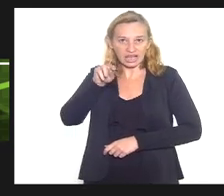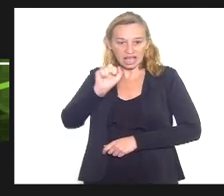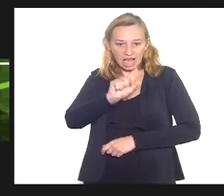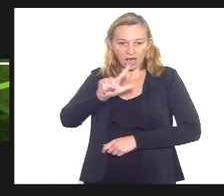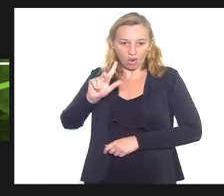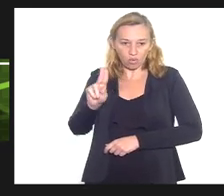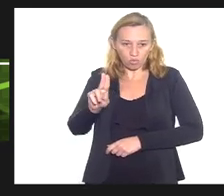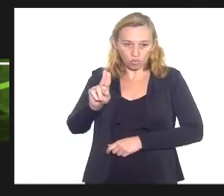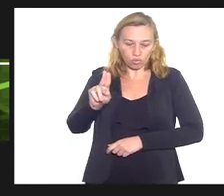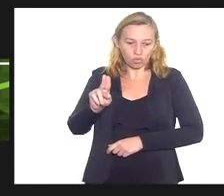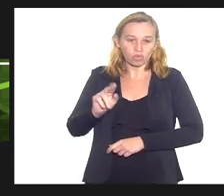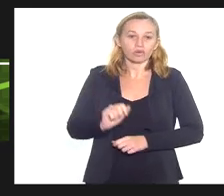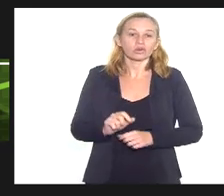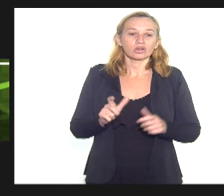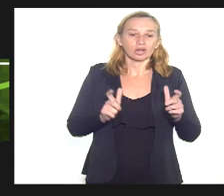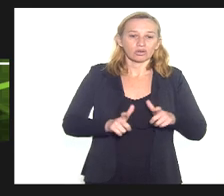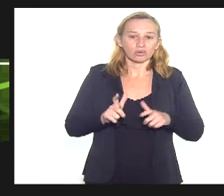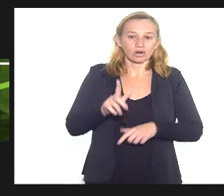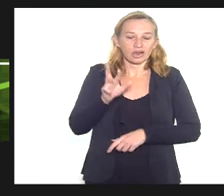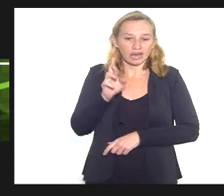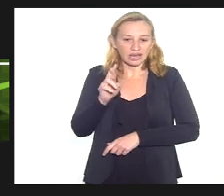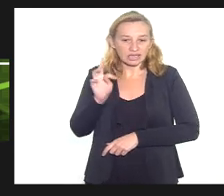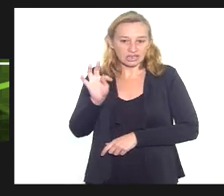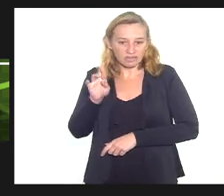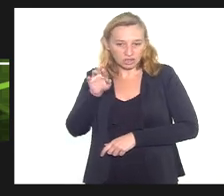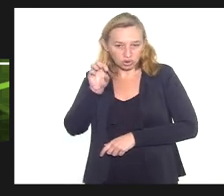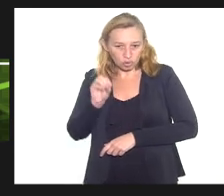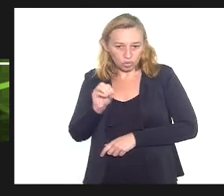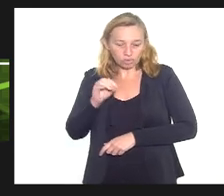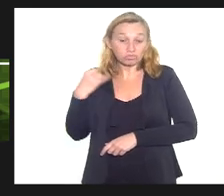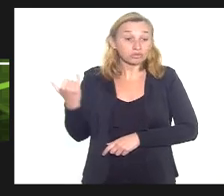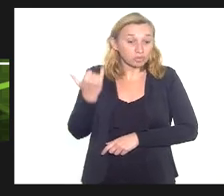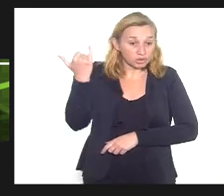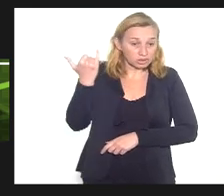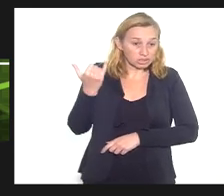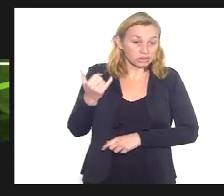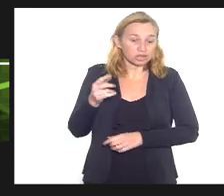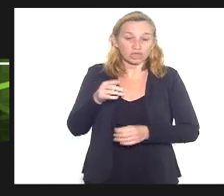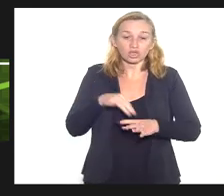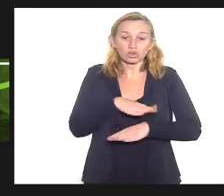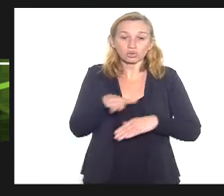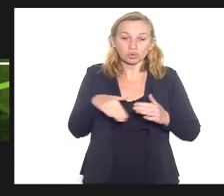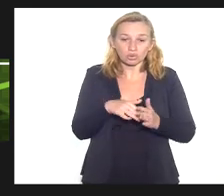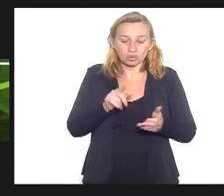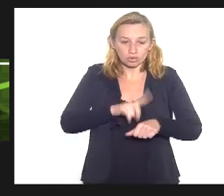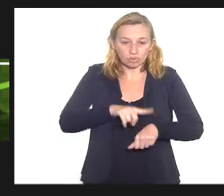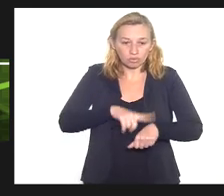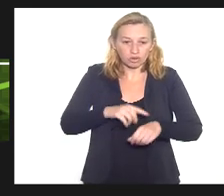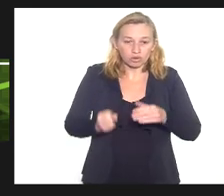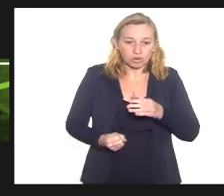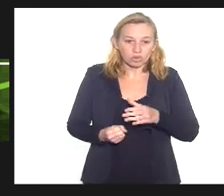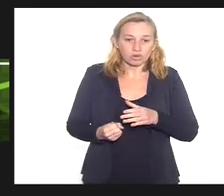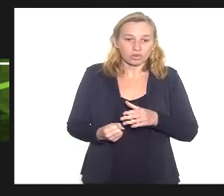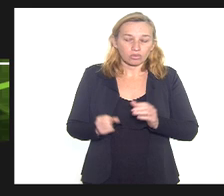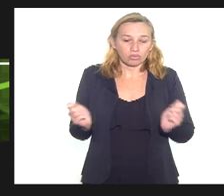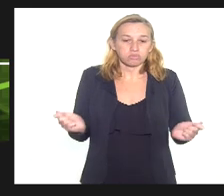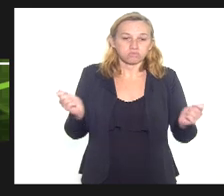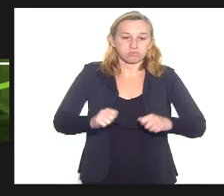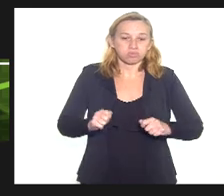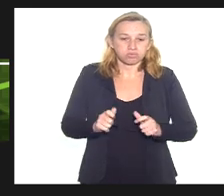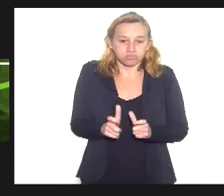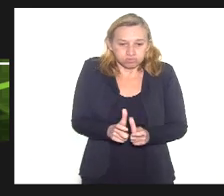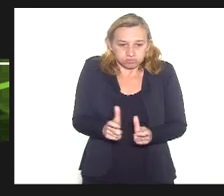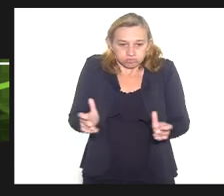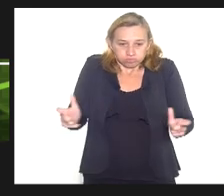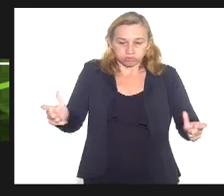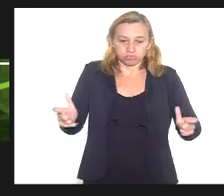mundial. É um reservatório muito interessante em todos os sentidos. Alto potencial e alto potencial